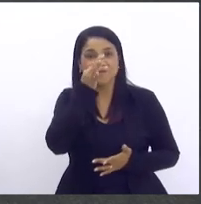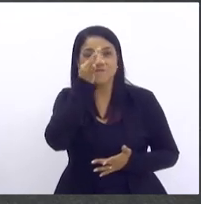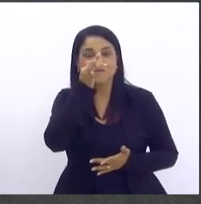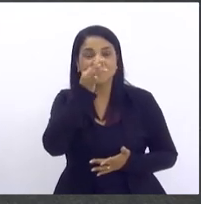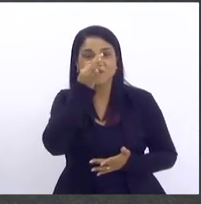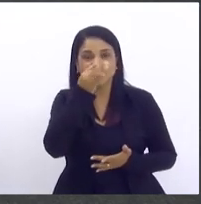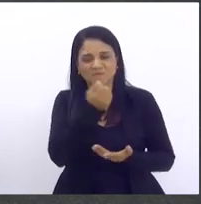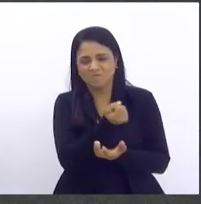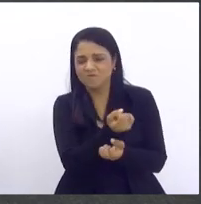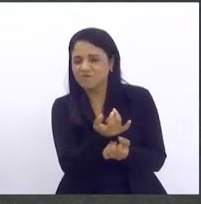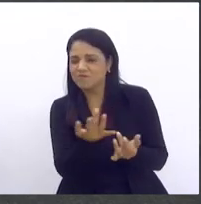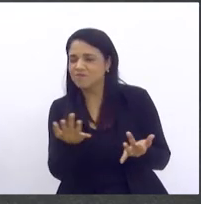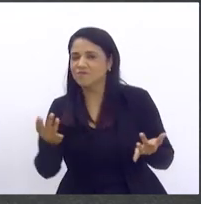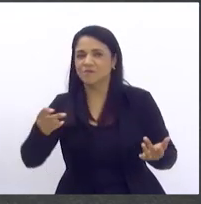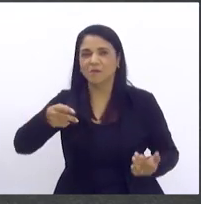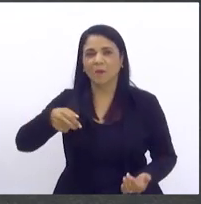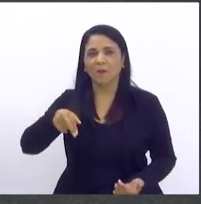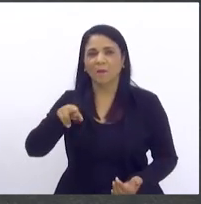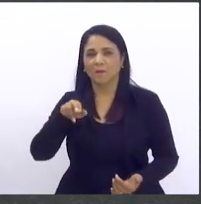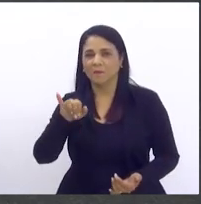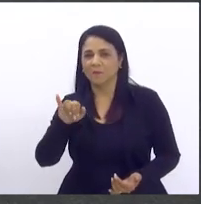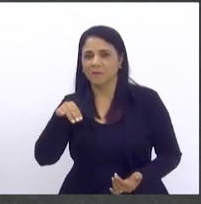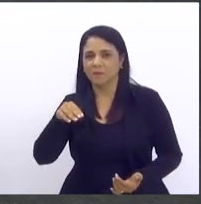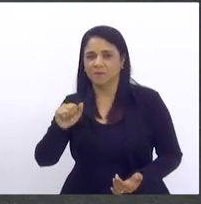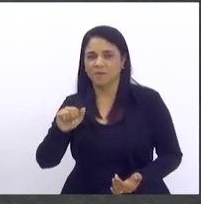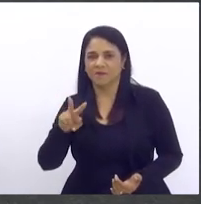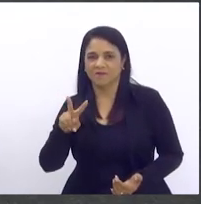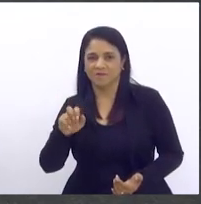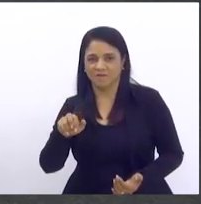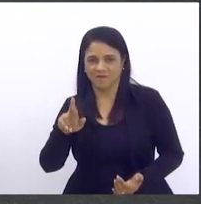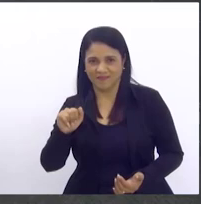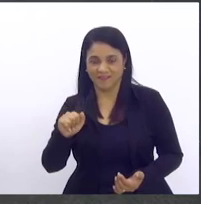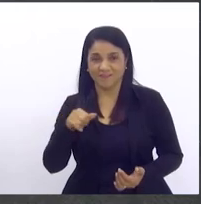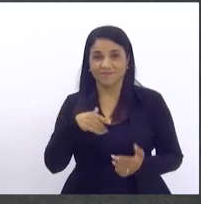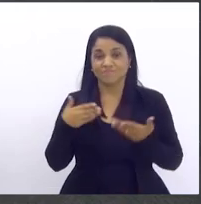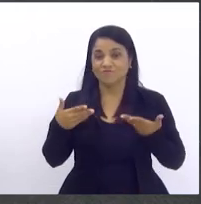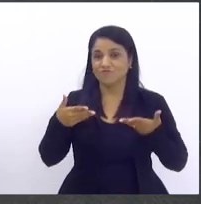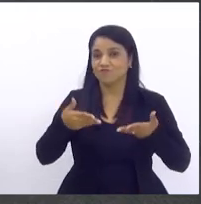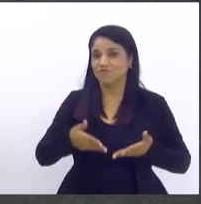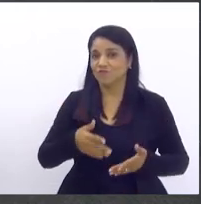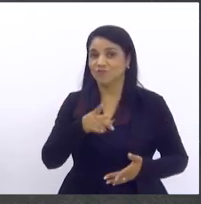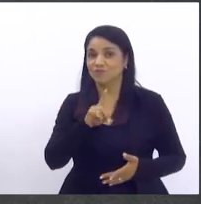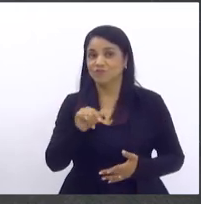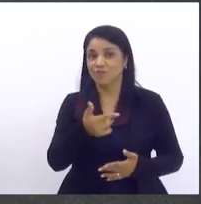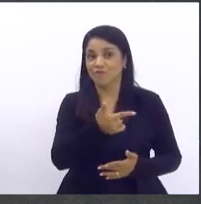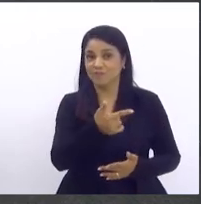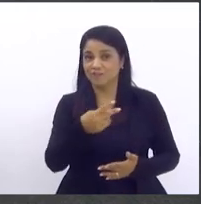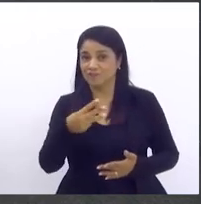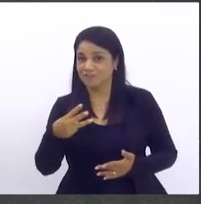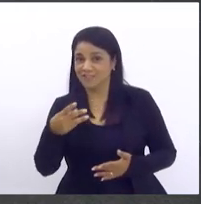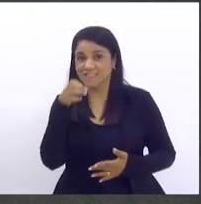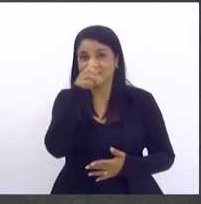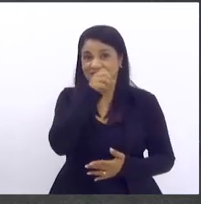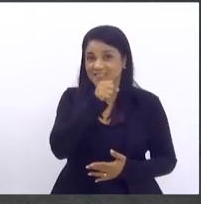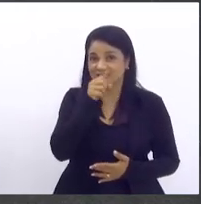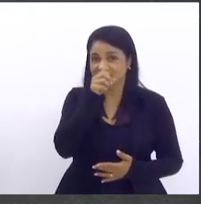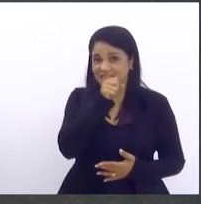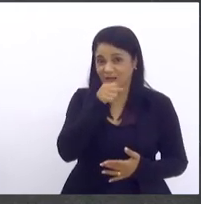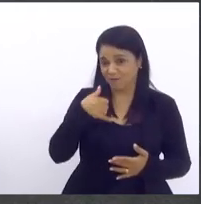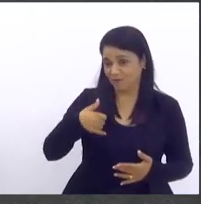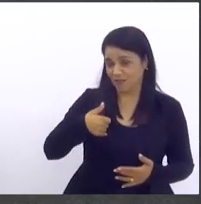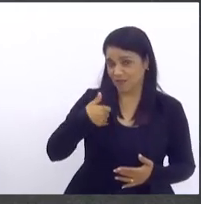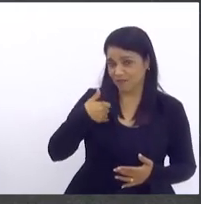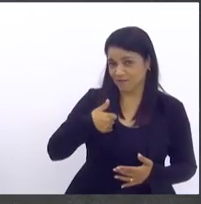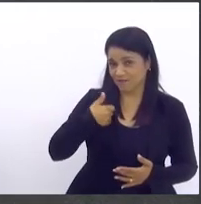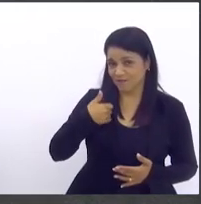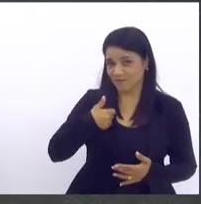ontem. A chegada da primavera. A primavera chegou no dia 23, no sábado. E Vossa Excelência